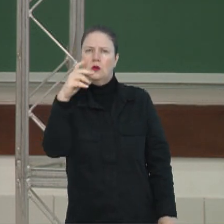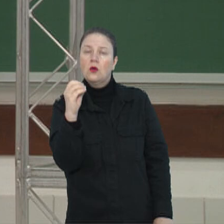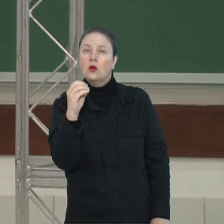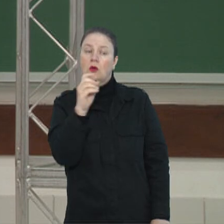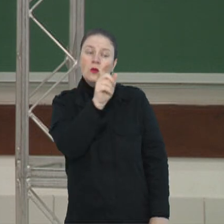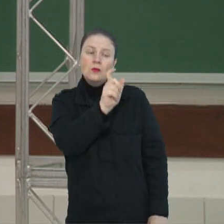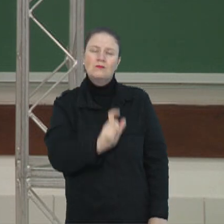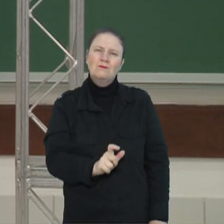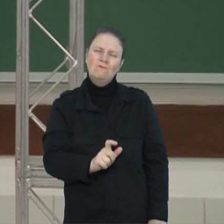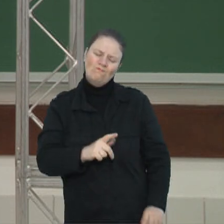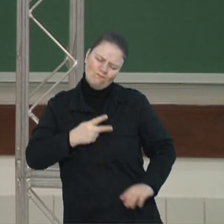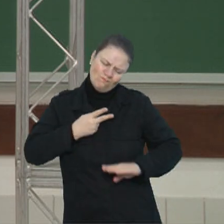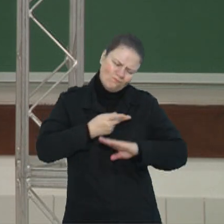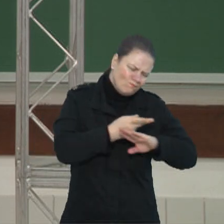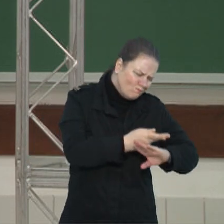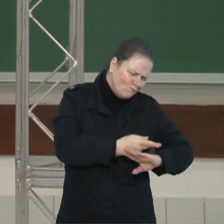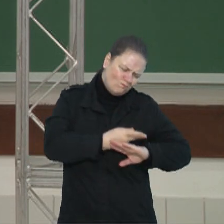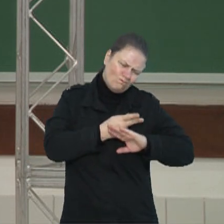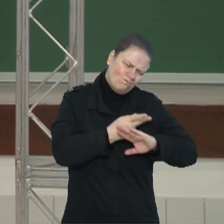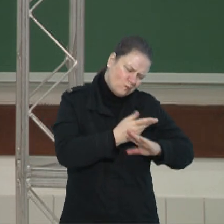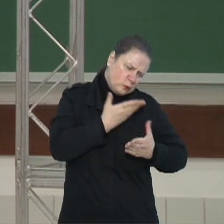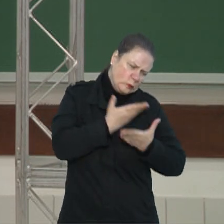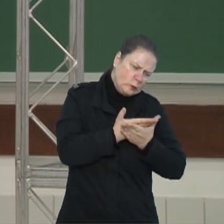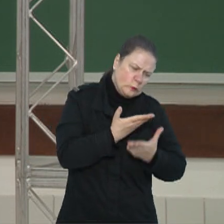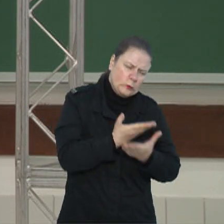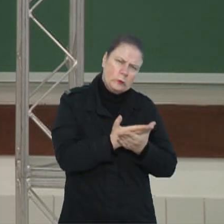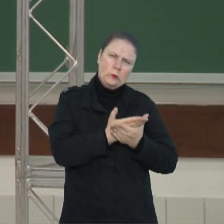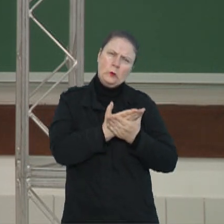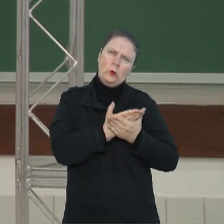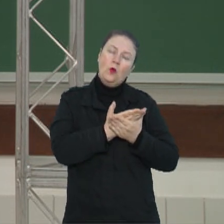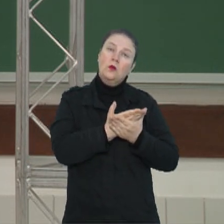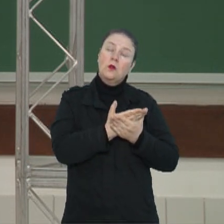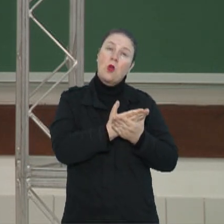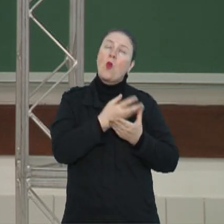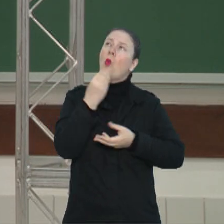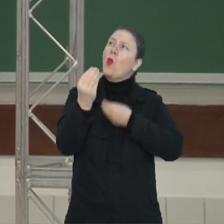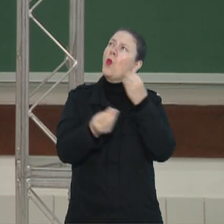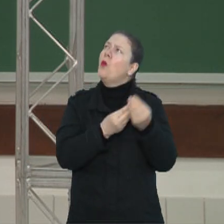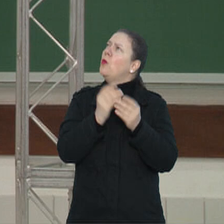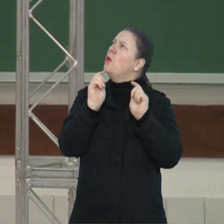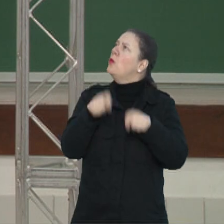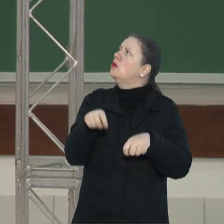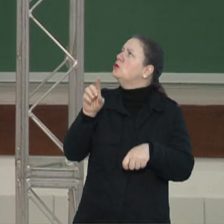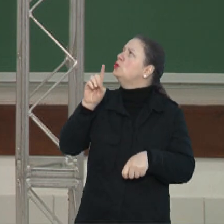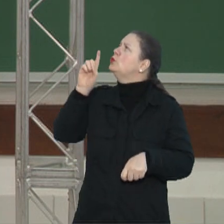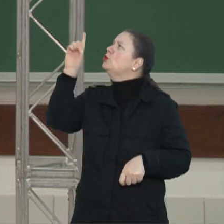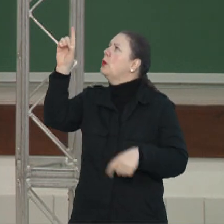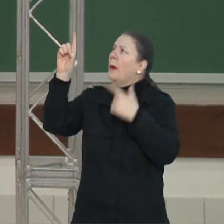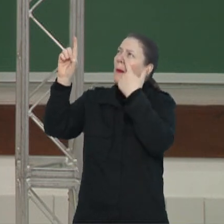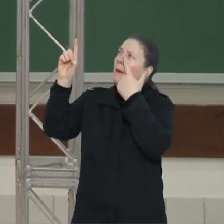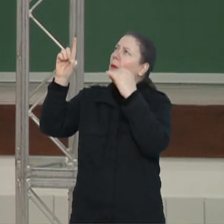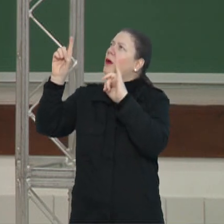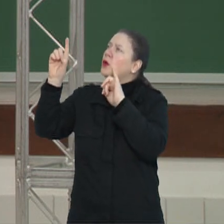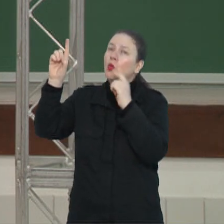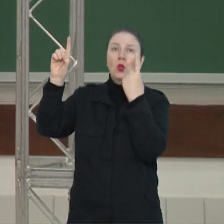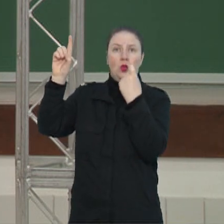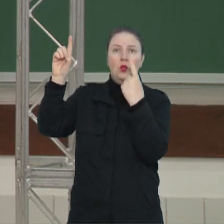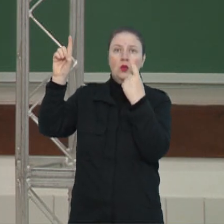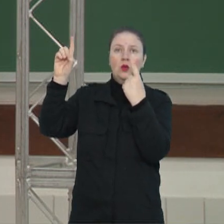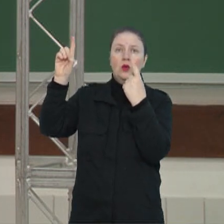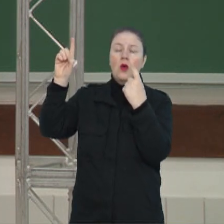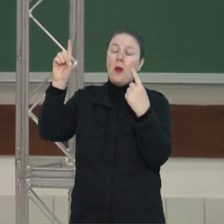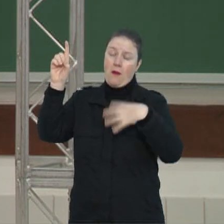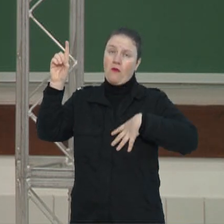se debruçou sobre o problema da Trindade. Como pode, né, um só Deus, ao mesmo tempo ser três, né? Ser Pai, Filho e Espírito Santo. Essa era uma questão que